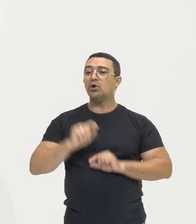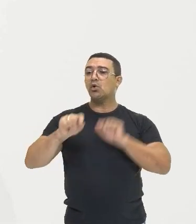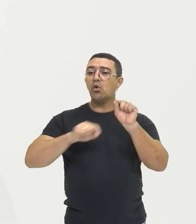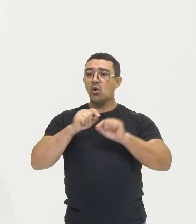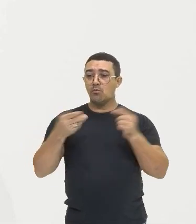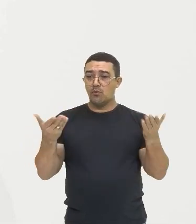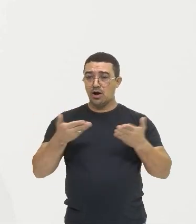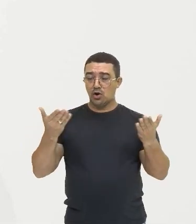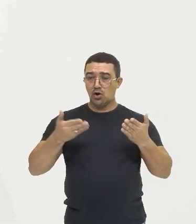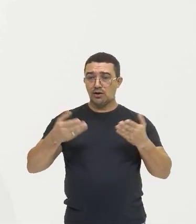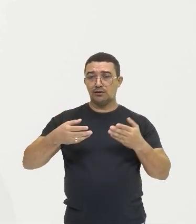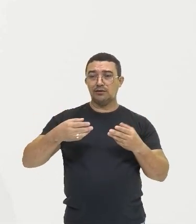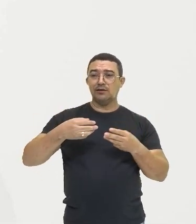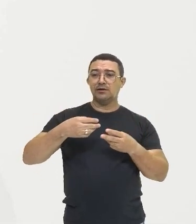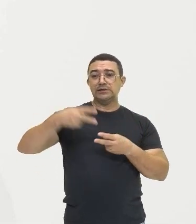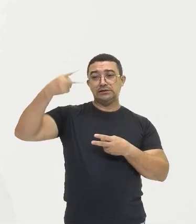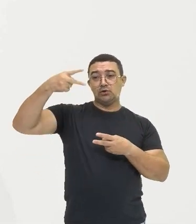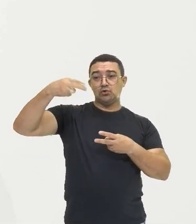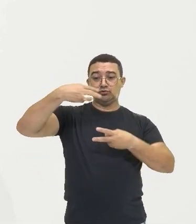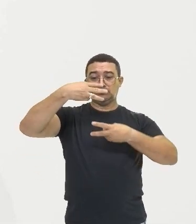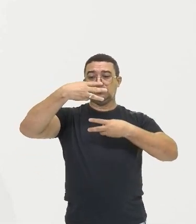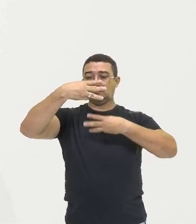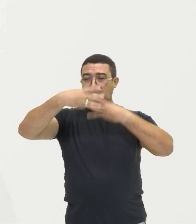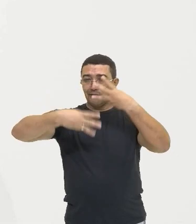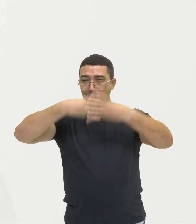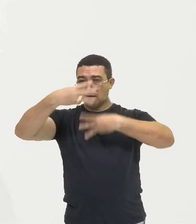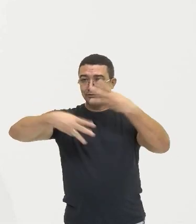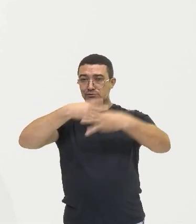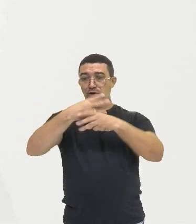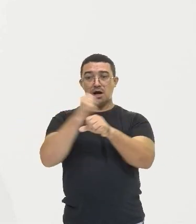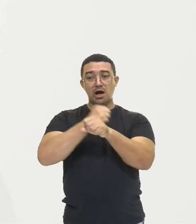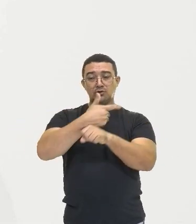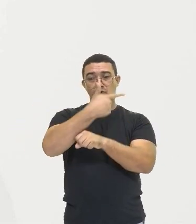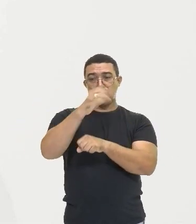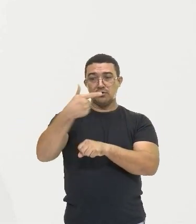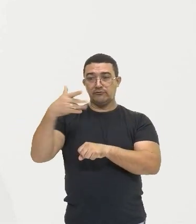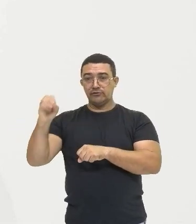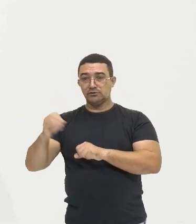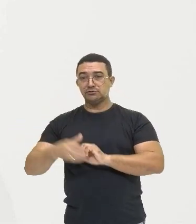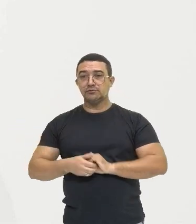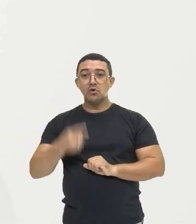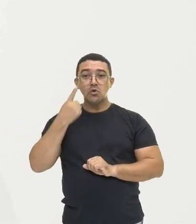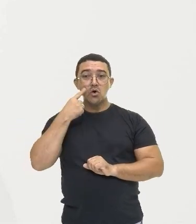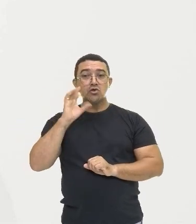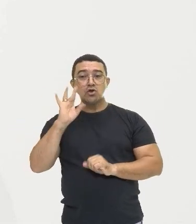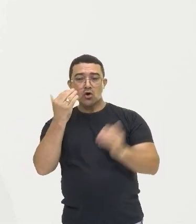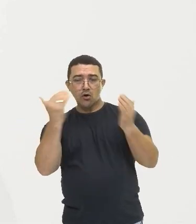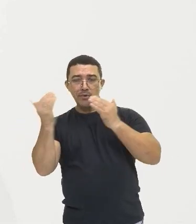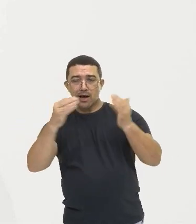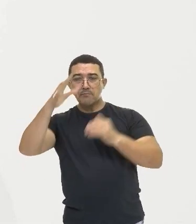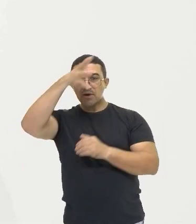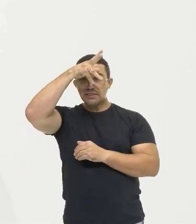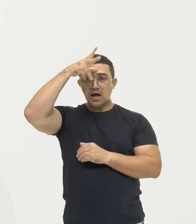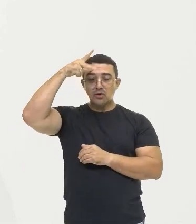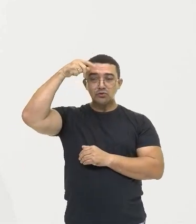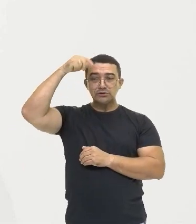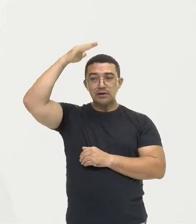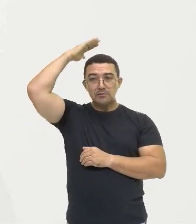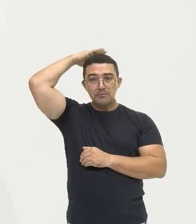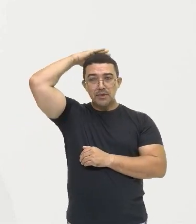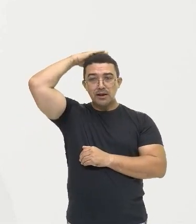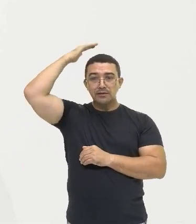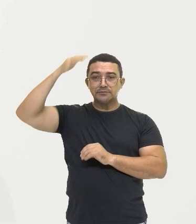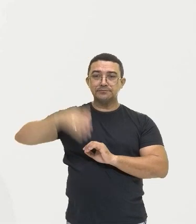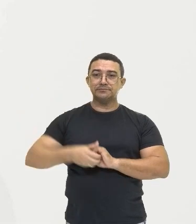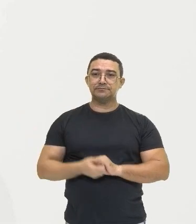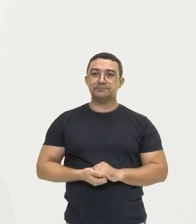segundo trimestre de 2020. Vamos pegar só Manaus e Belém, estão aqui as duas cidades. Olha só, índice de Gini